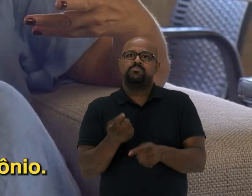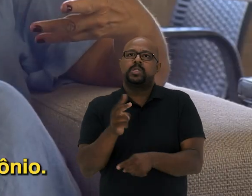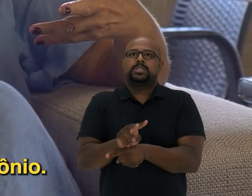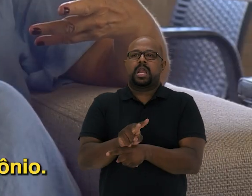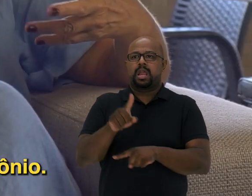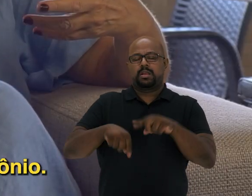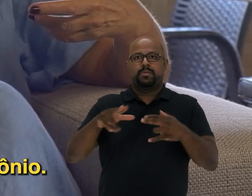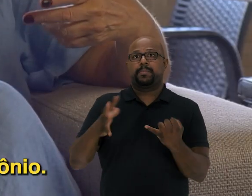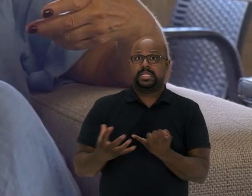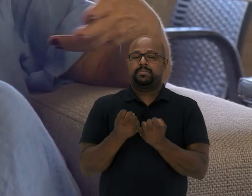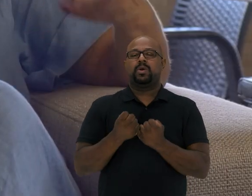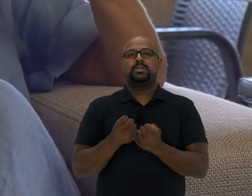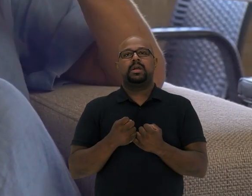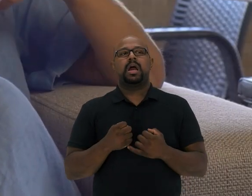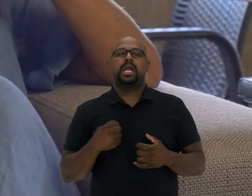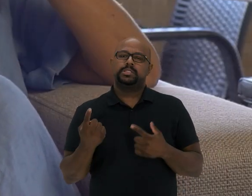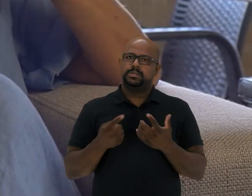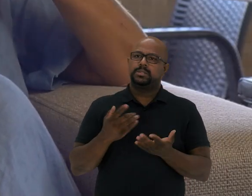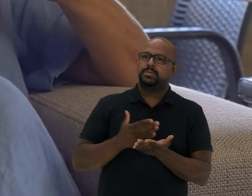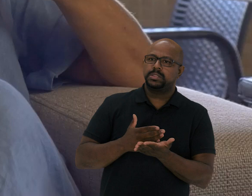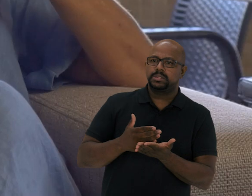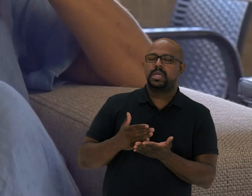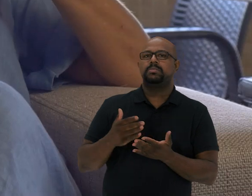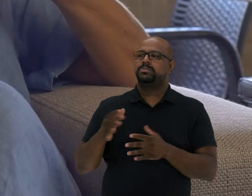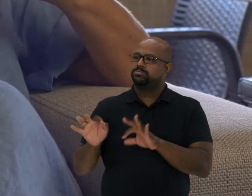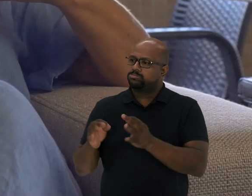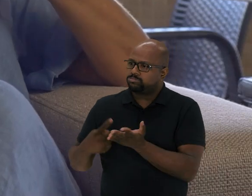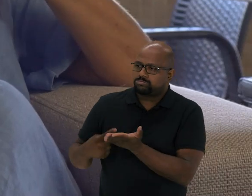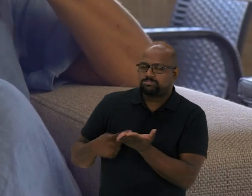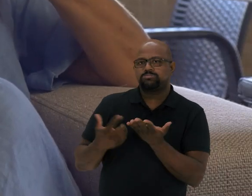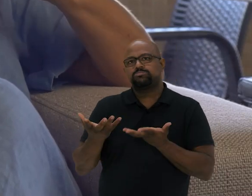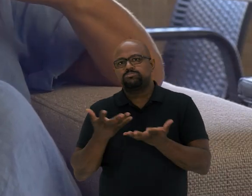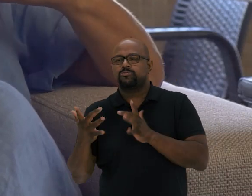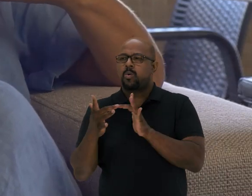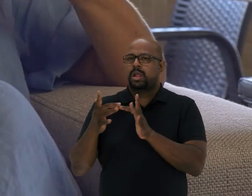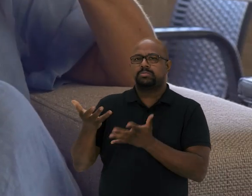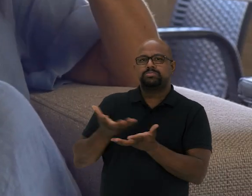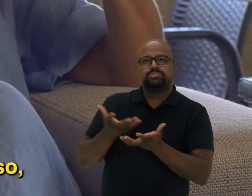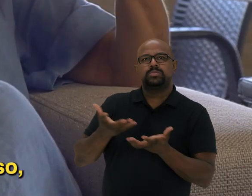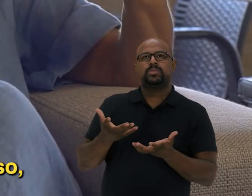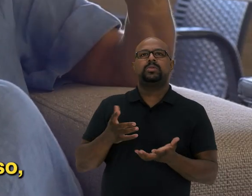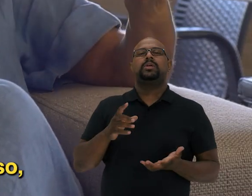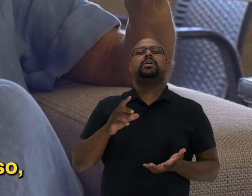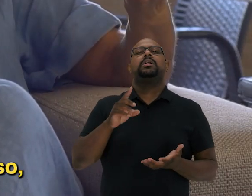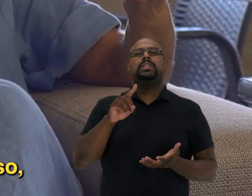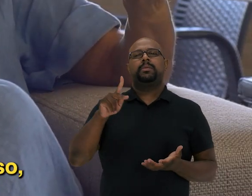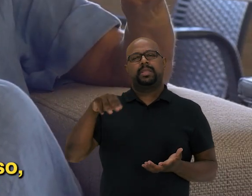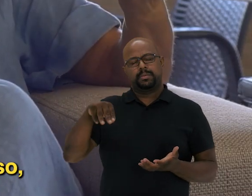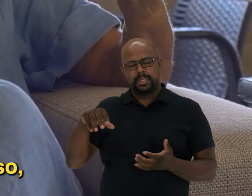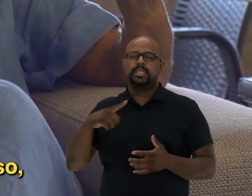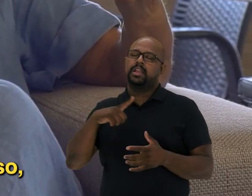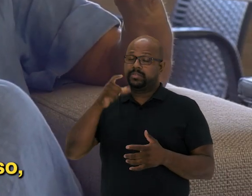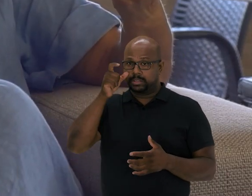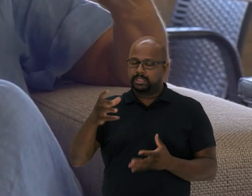preservar aquele patrimônio. Aí nós começamos a fazer interação com ele. O DNPM se interessou muito